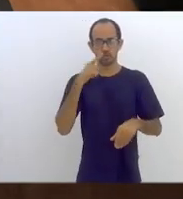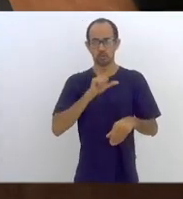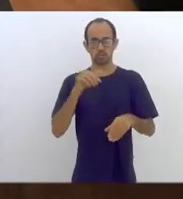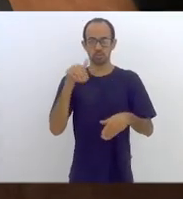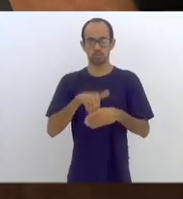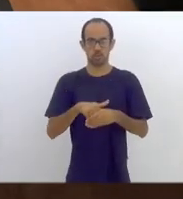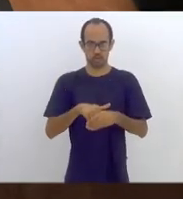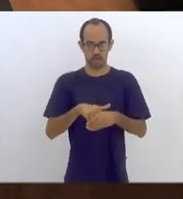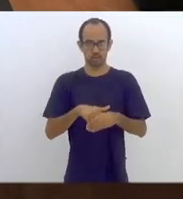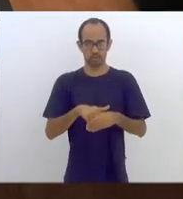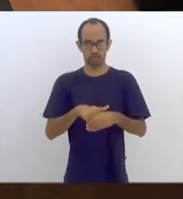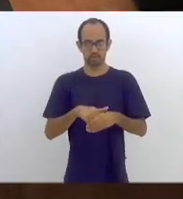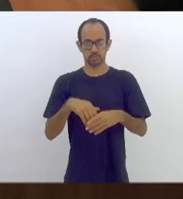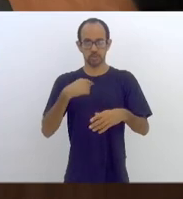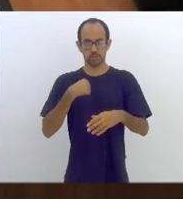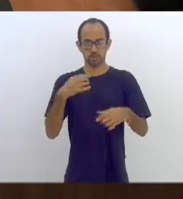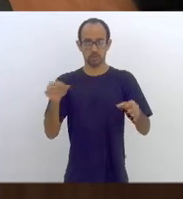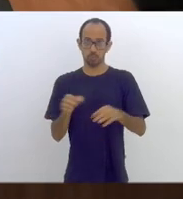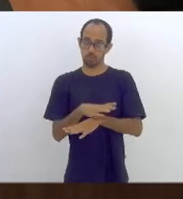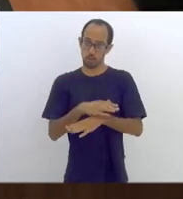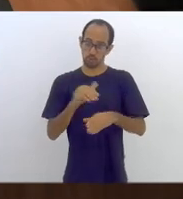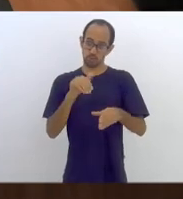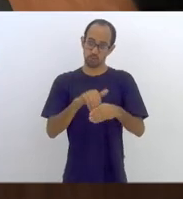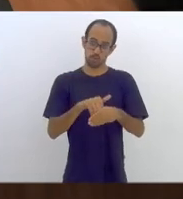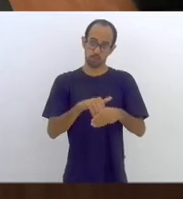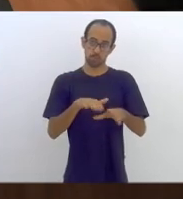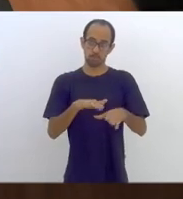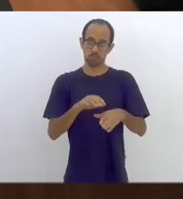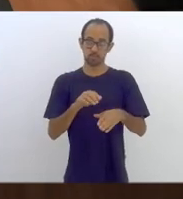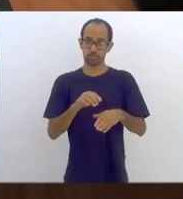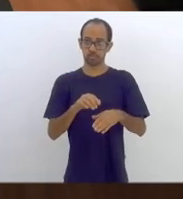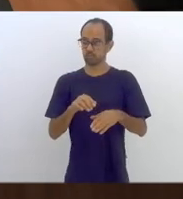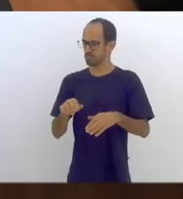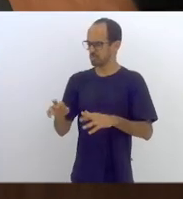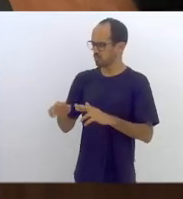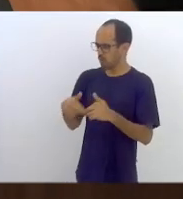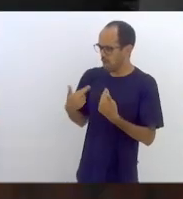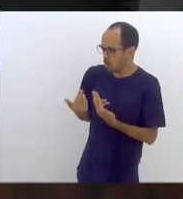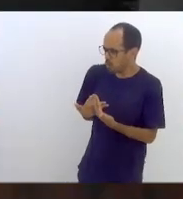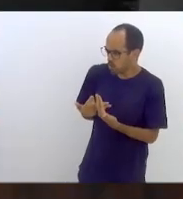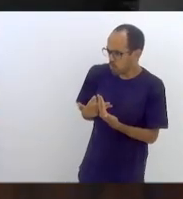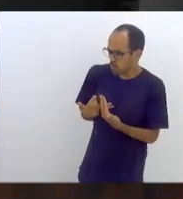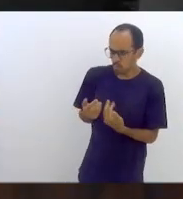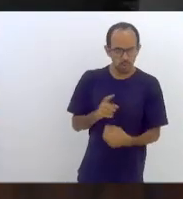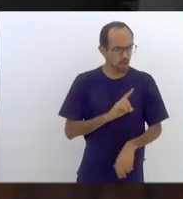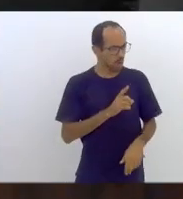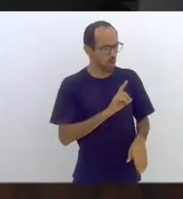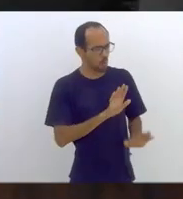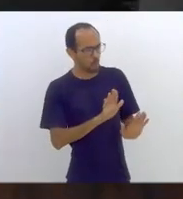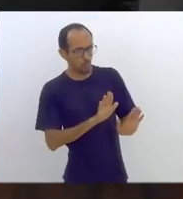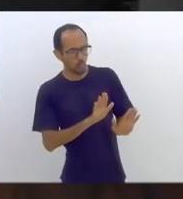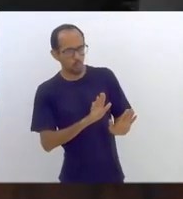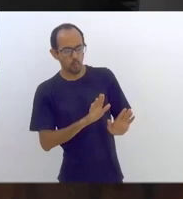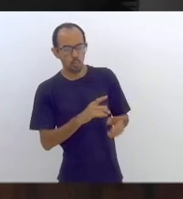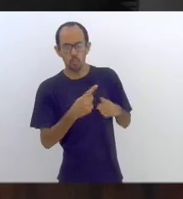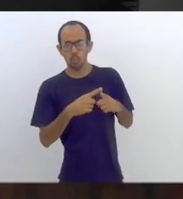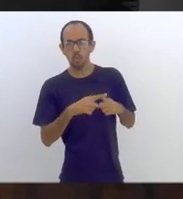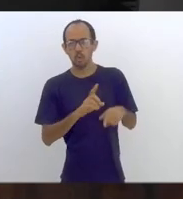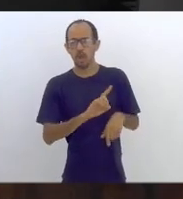Apesar de eu estar com voto pronto escrito mas não reuniu Ainda não ele não foi surpreendente